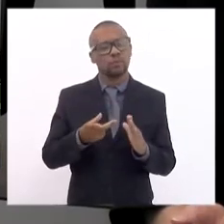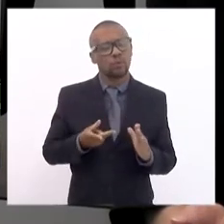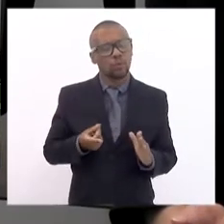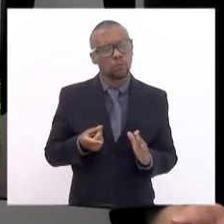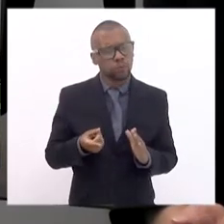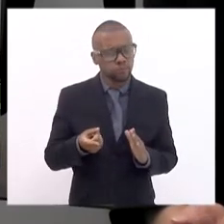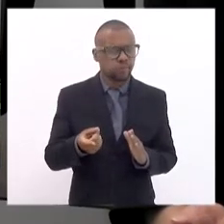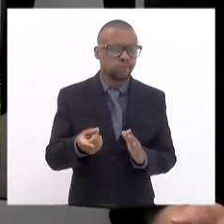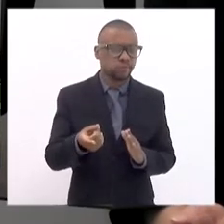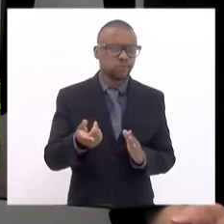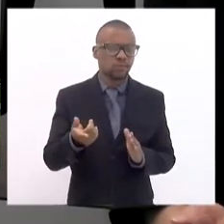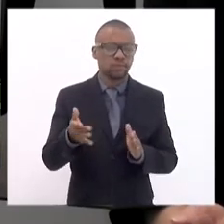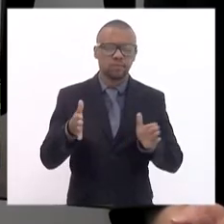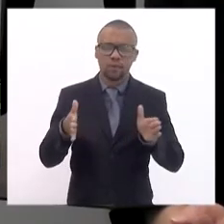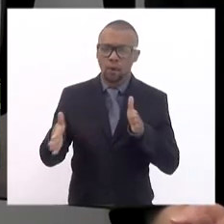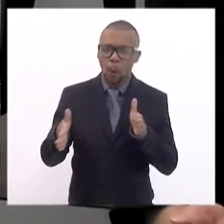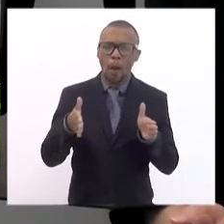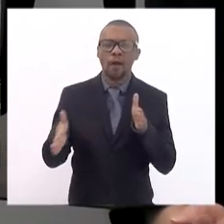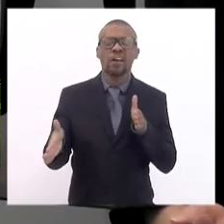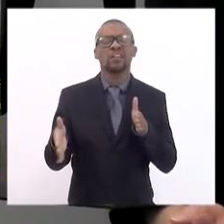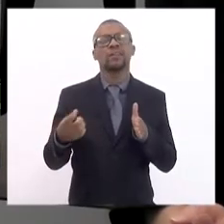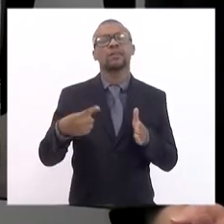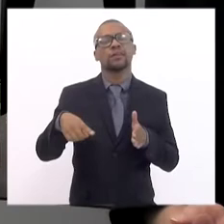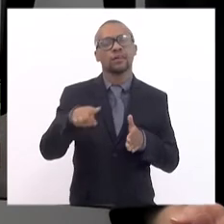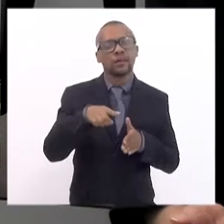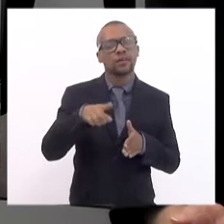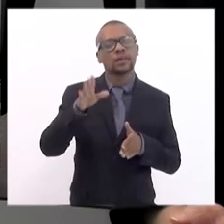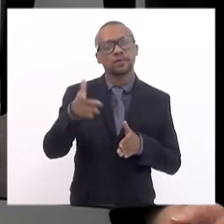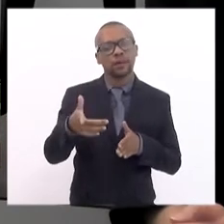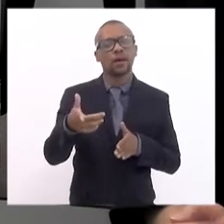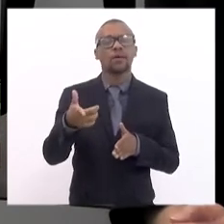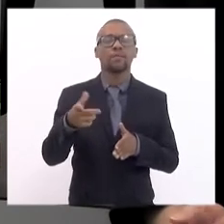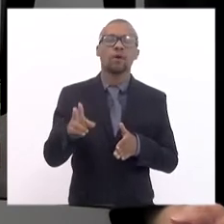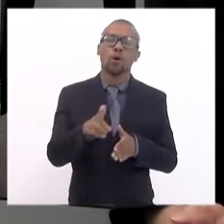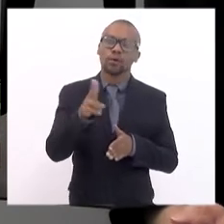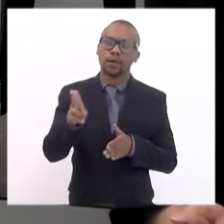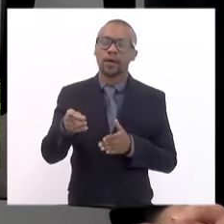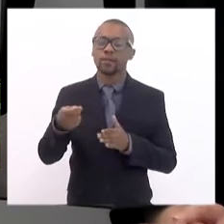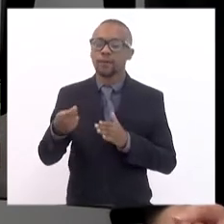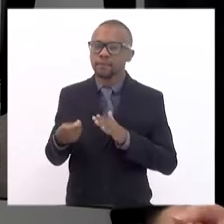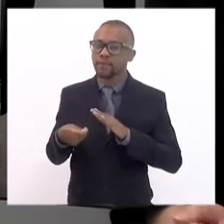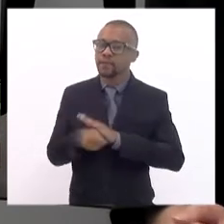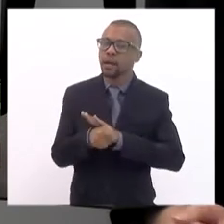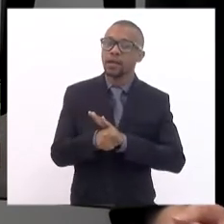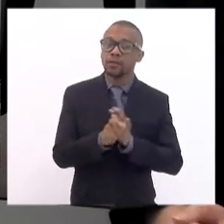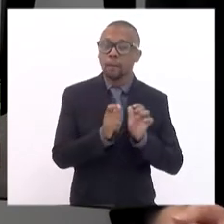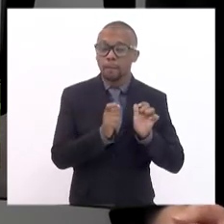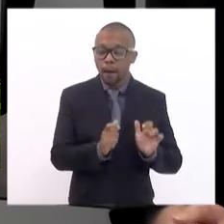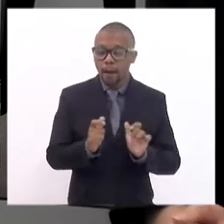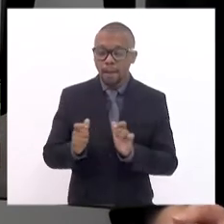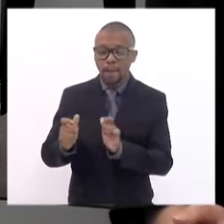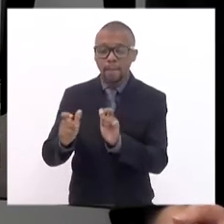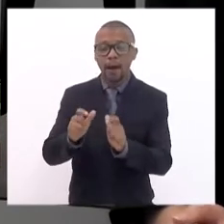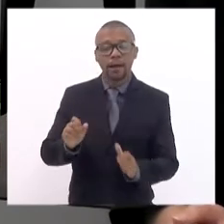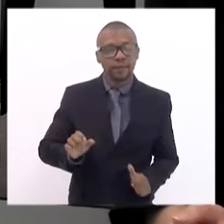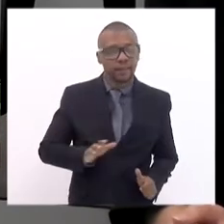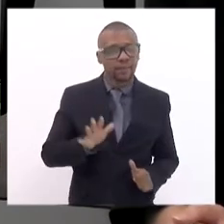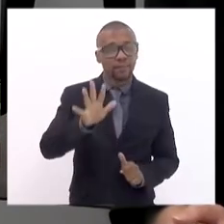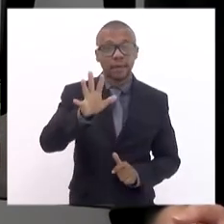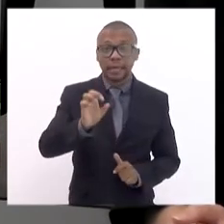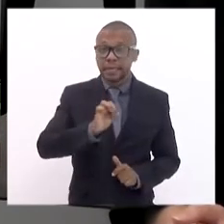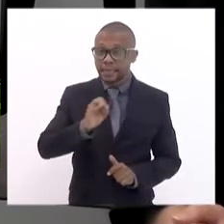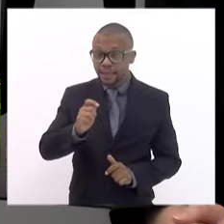são, hoje, utilizados para financiamentos em favelas. Então, assim, ainda que não exista um